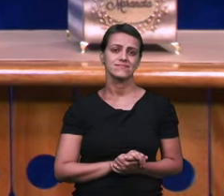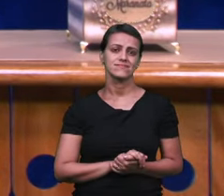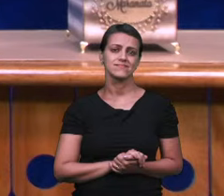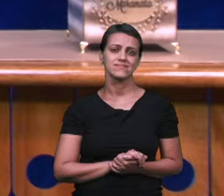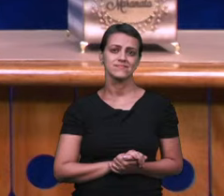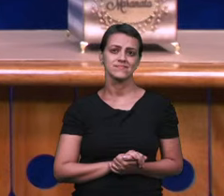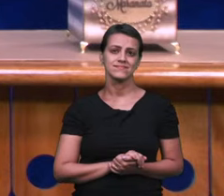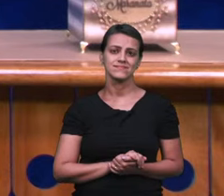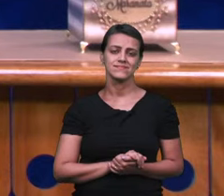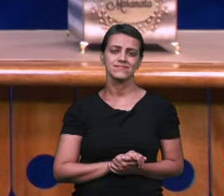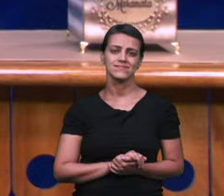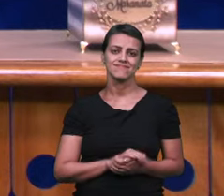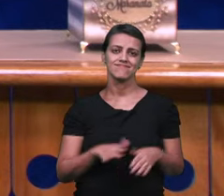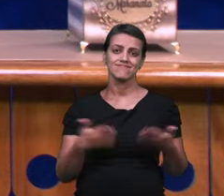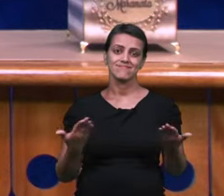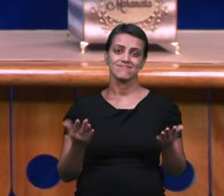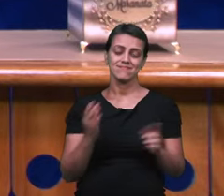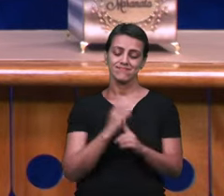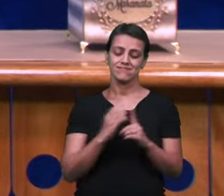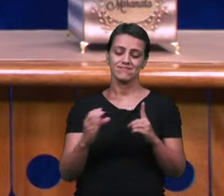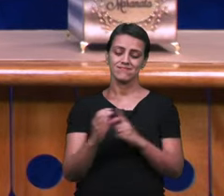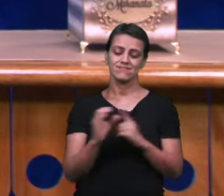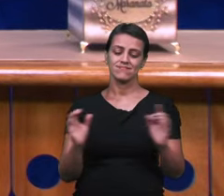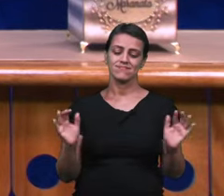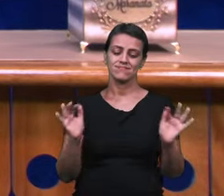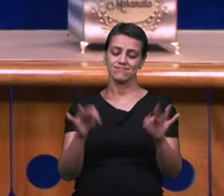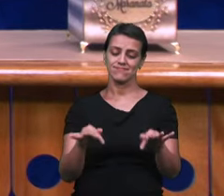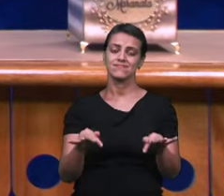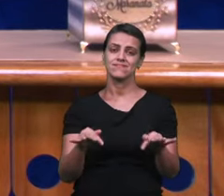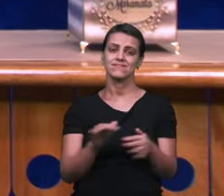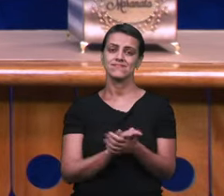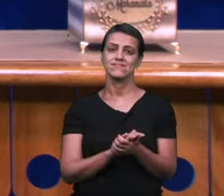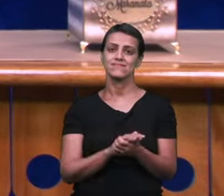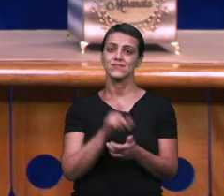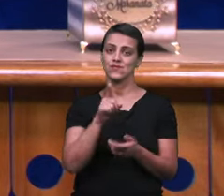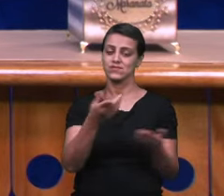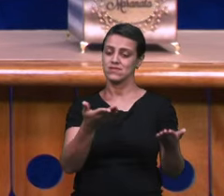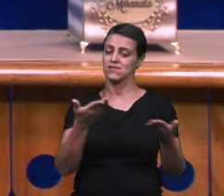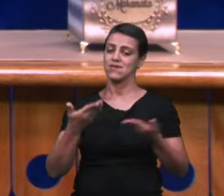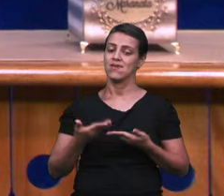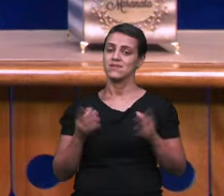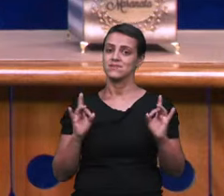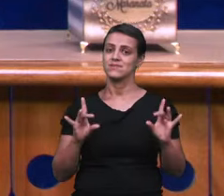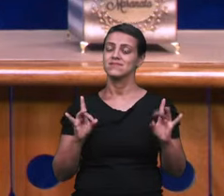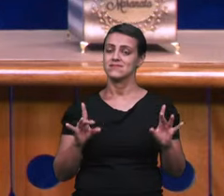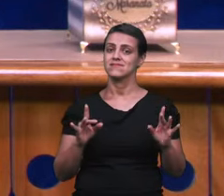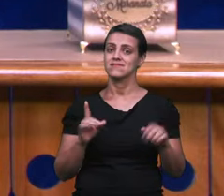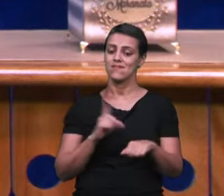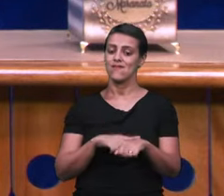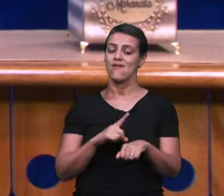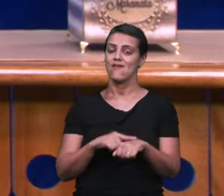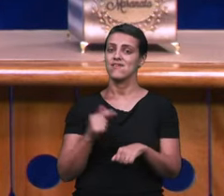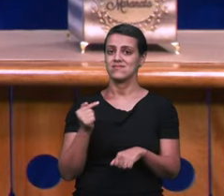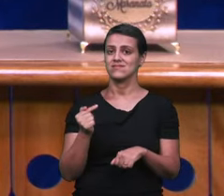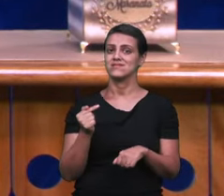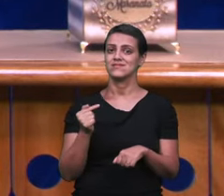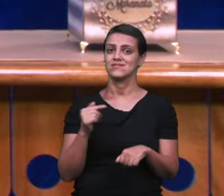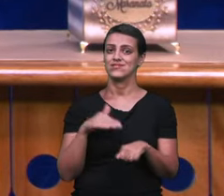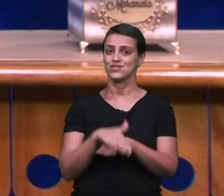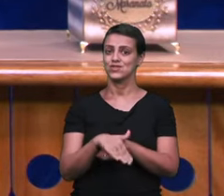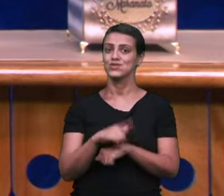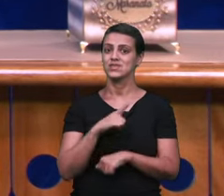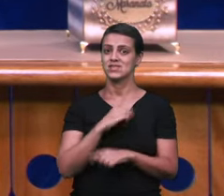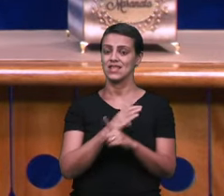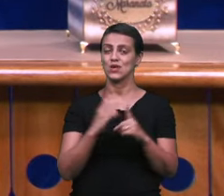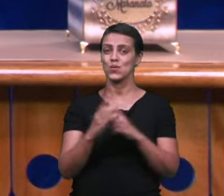a gente sim chega ao final desse culto. Ah, tem uma coisa, você é nosso convidado especial. Às 7 horas da noite temos cultos presenciais em todos os